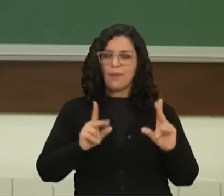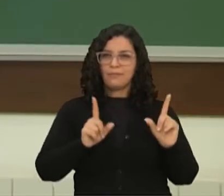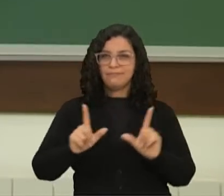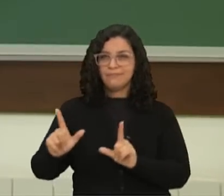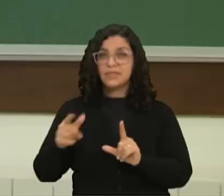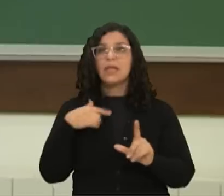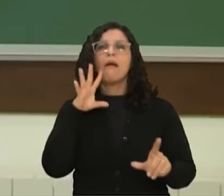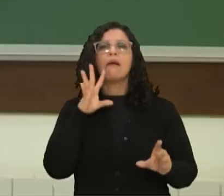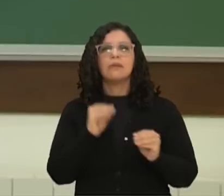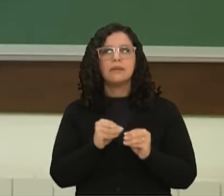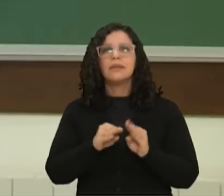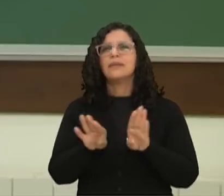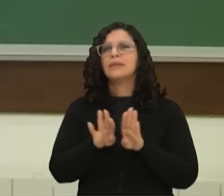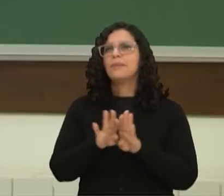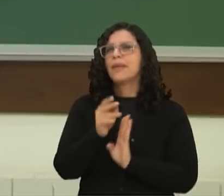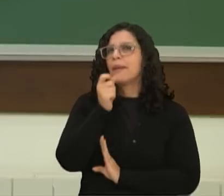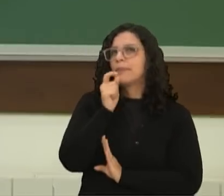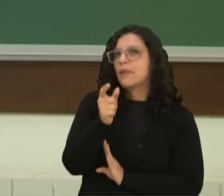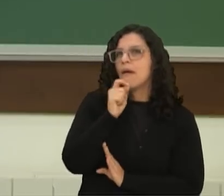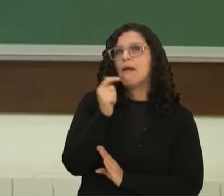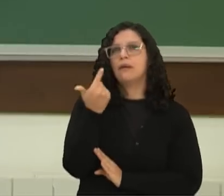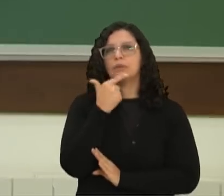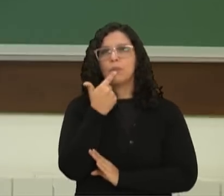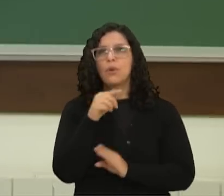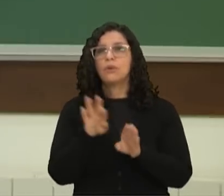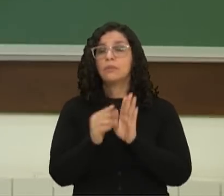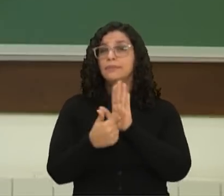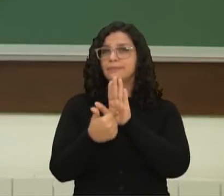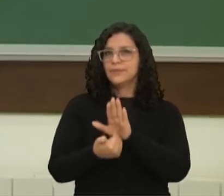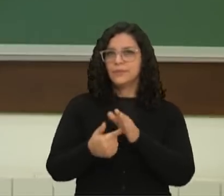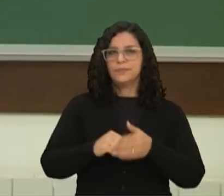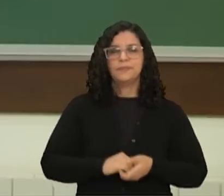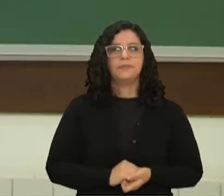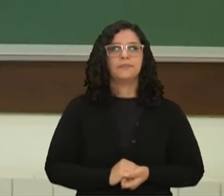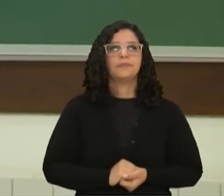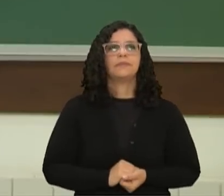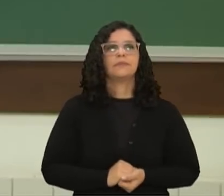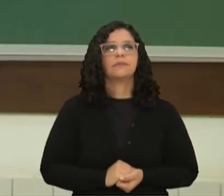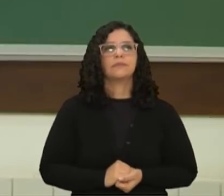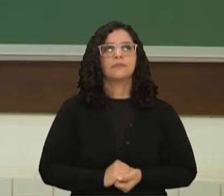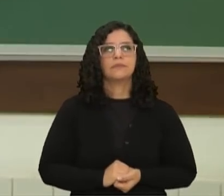e entender o humor, entender o que está sendo representado ali.